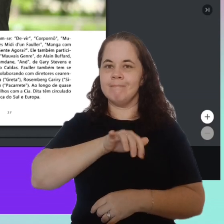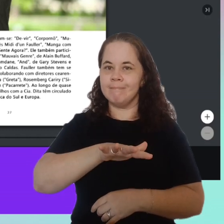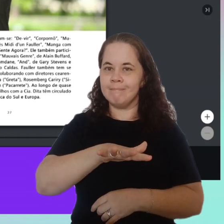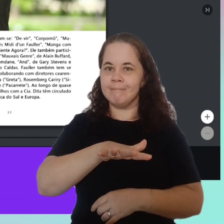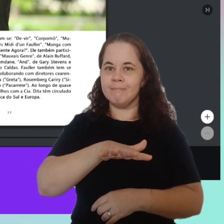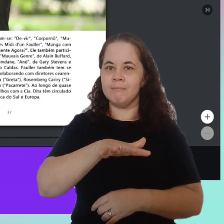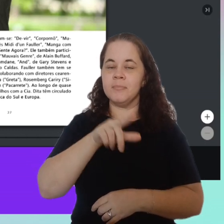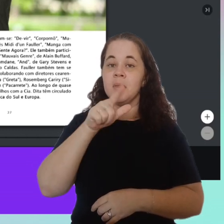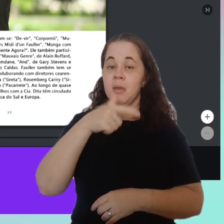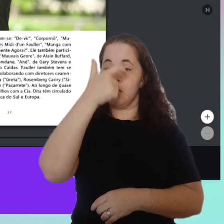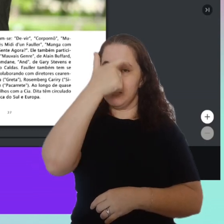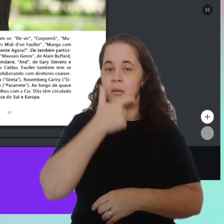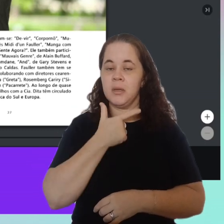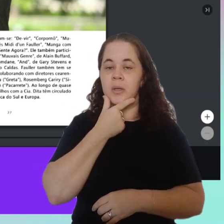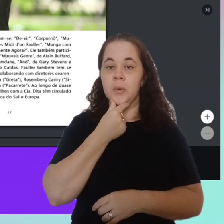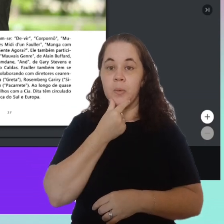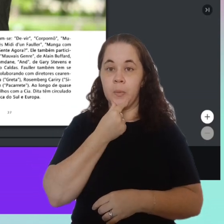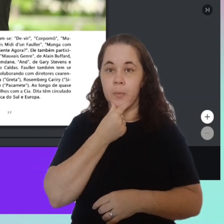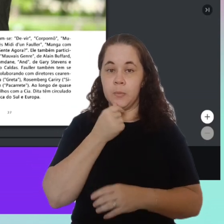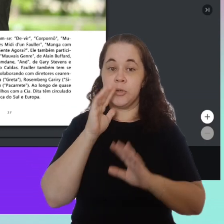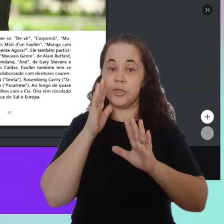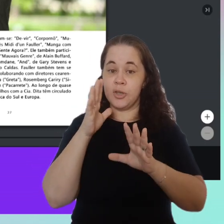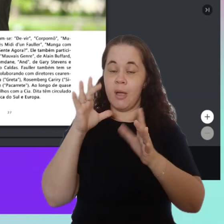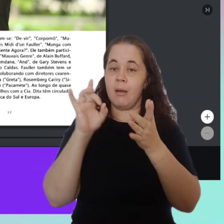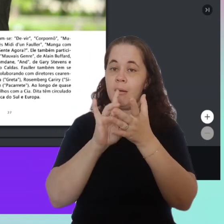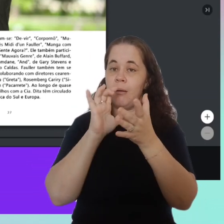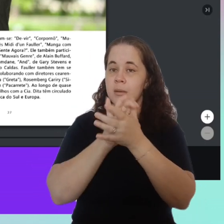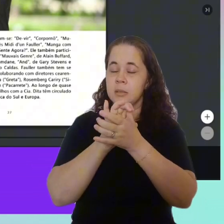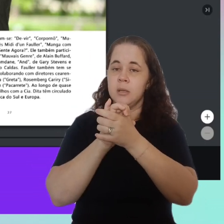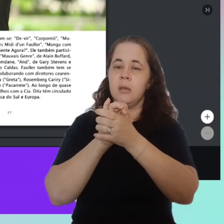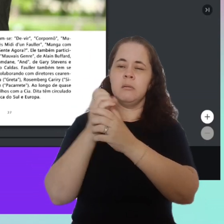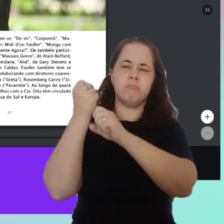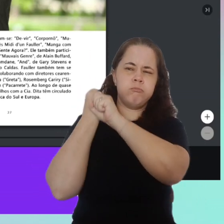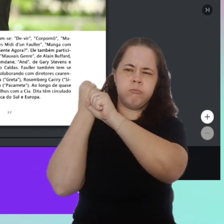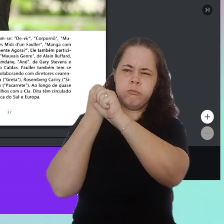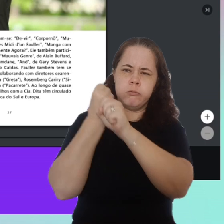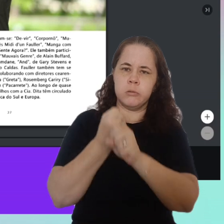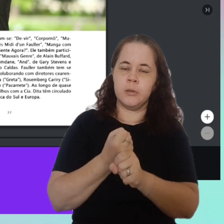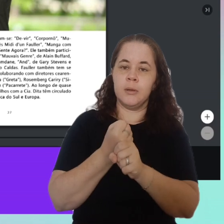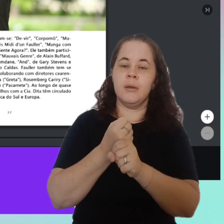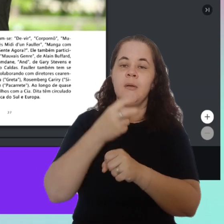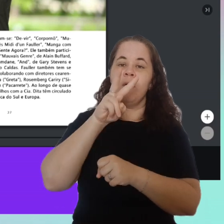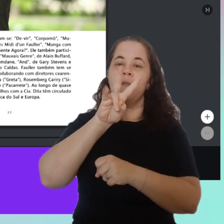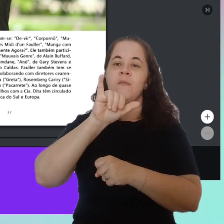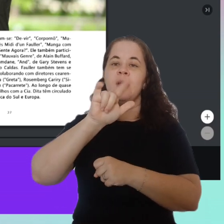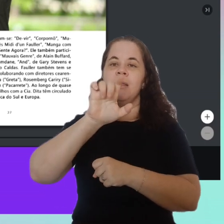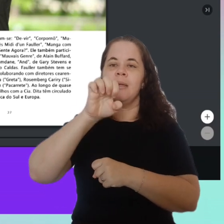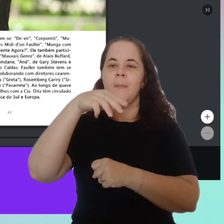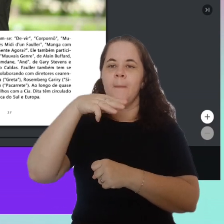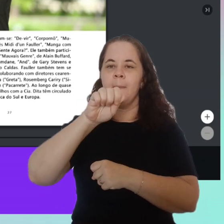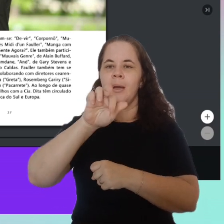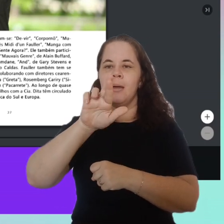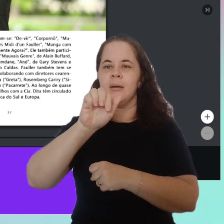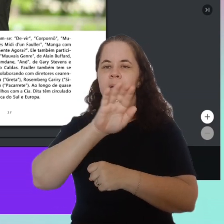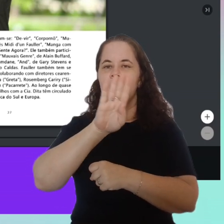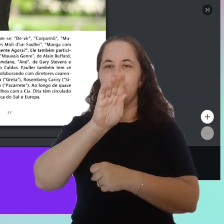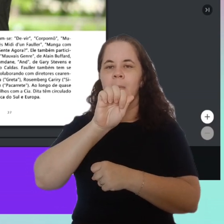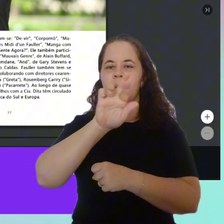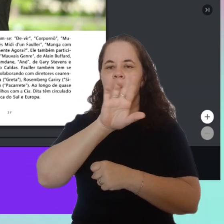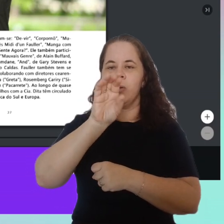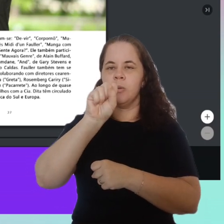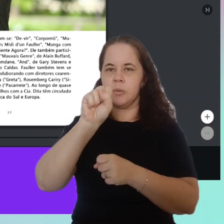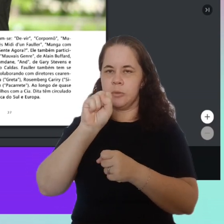é um homem que hoje, há muitos anos, já é casado com a bailarina Vilemara Barros, mas ele transita no mundo